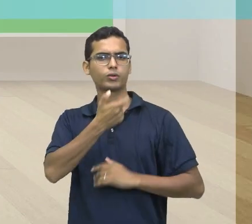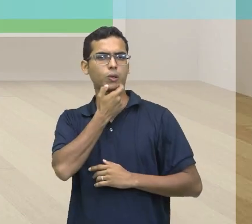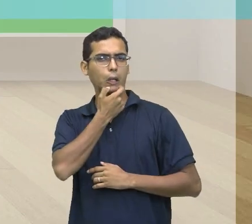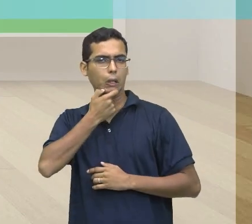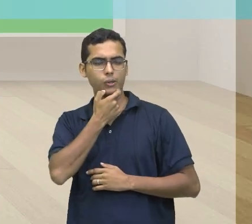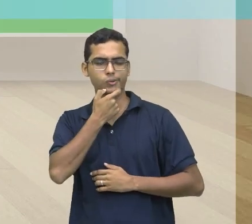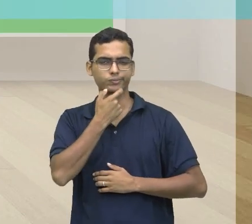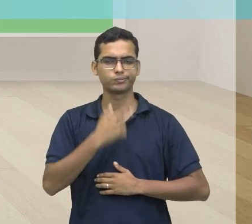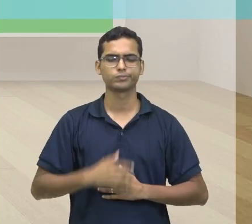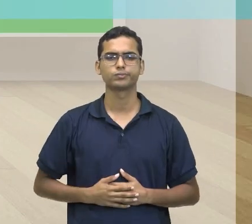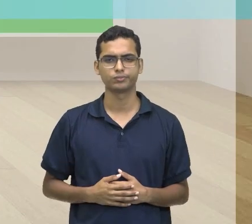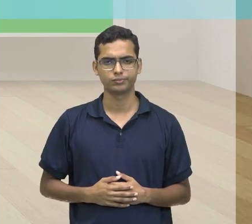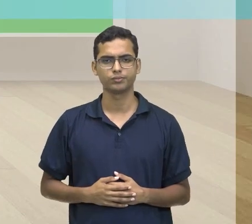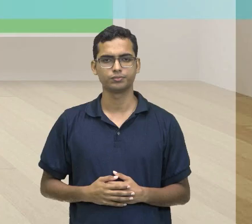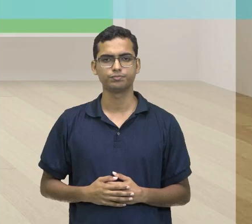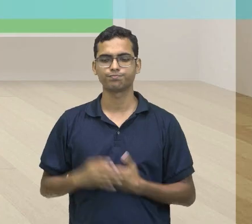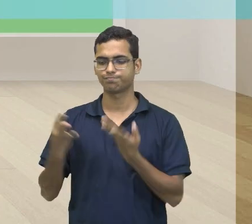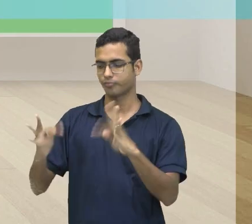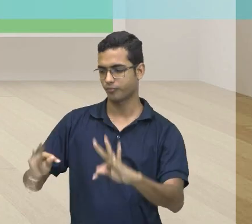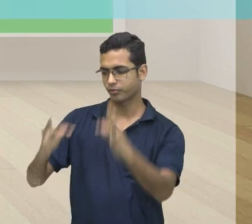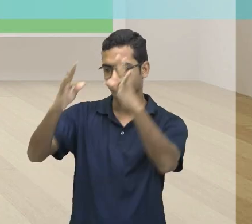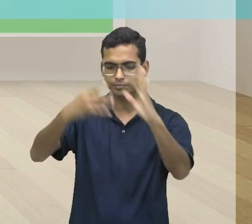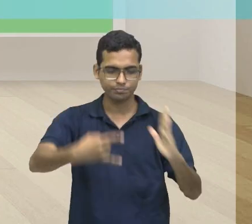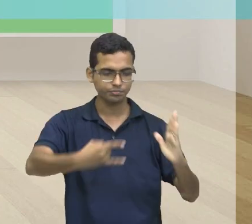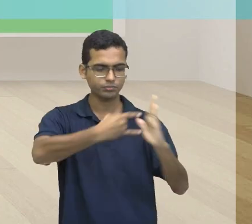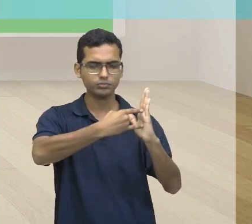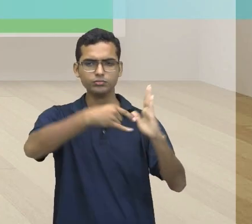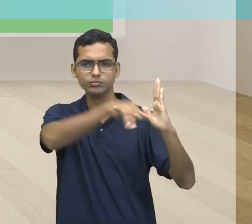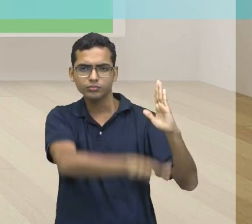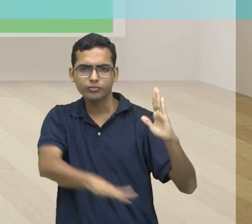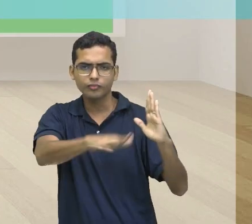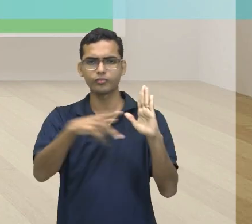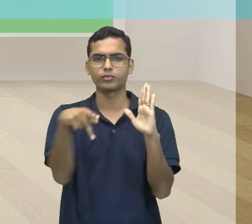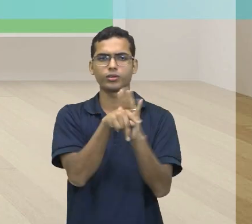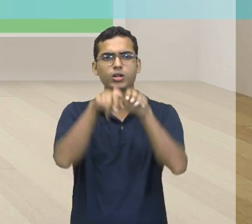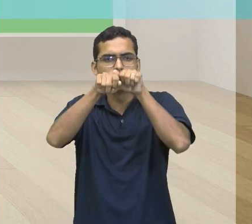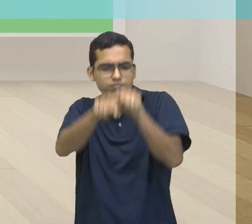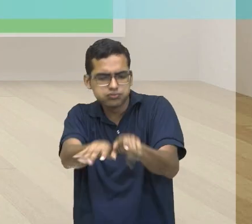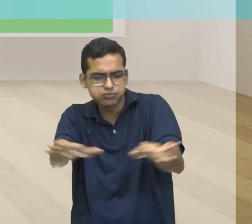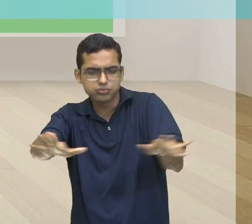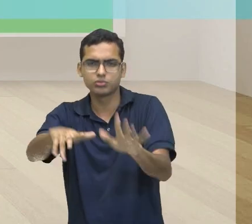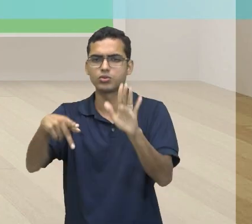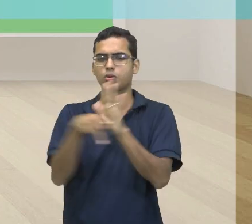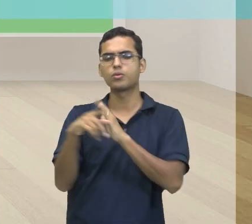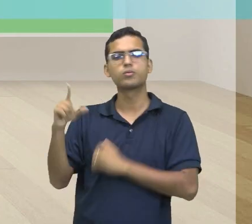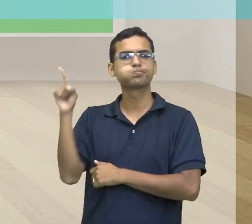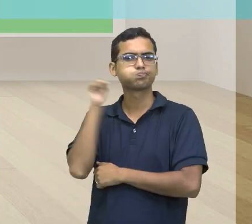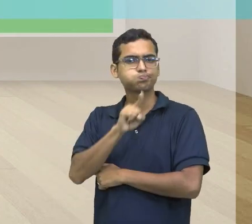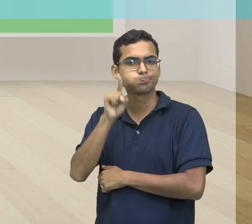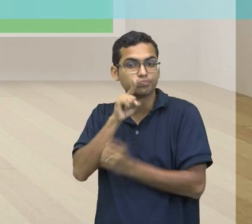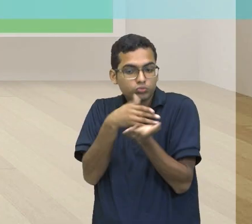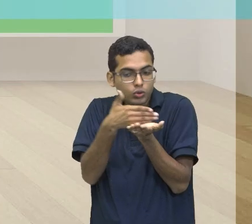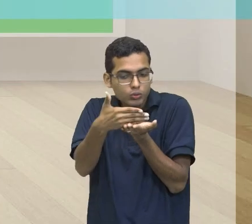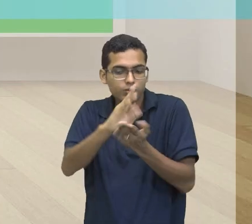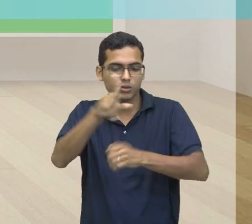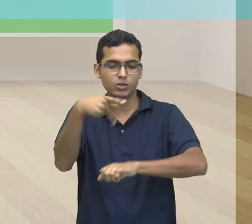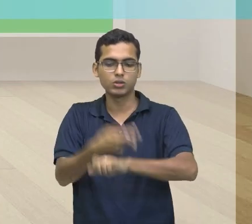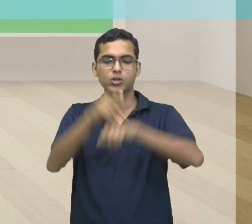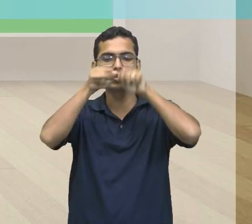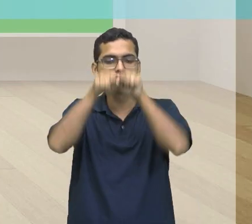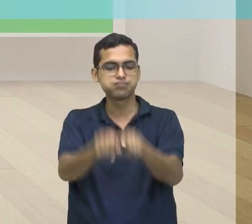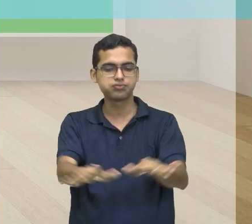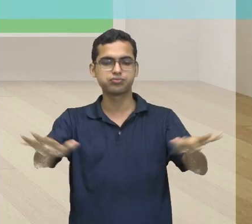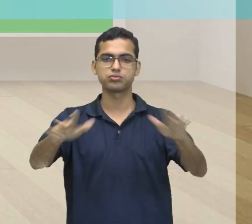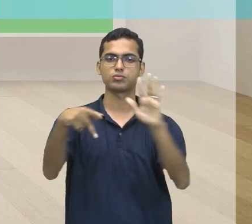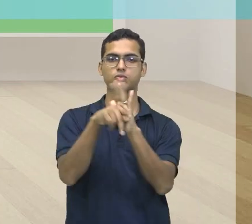também, ela se originou, se expandiu em países como os Estados Unidos. Aí, claro, eles exportaram